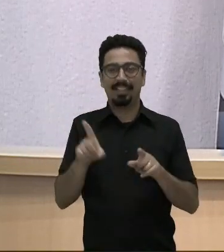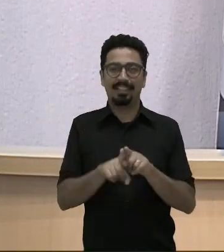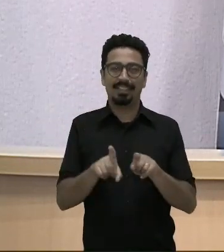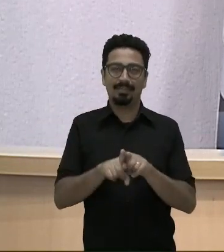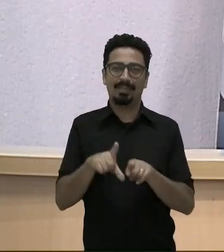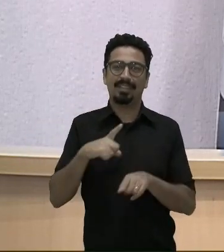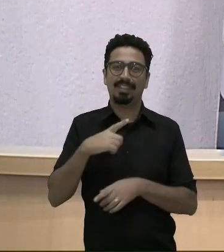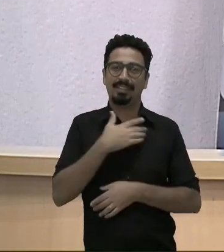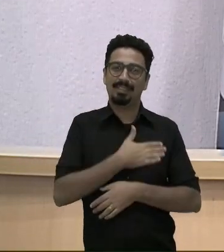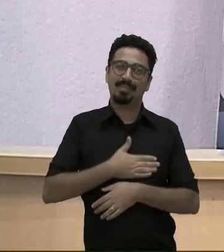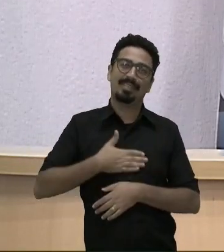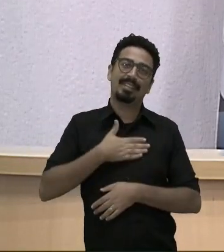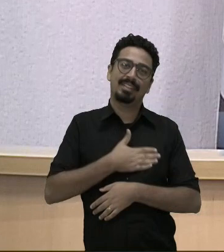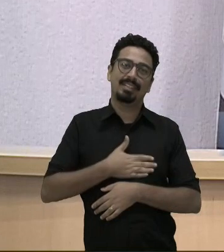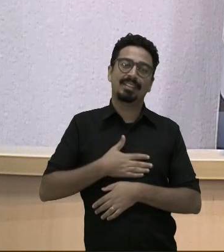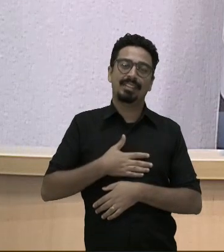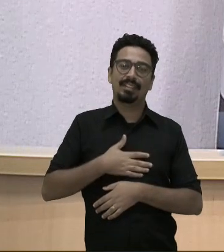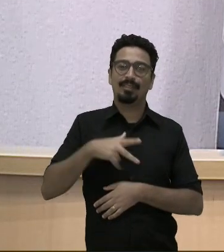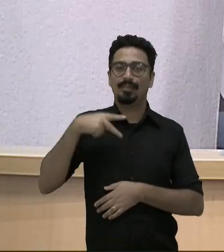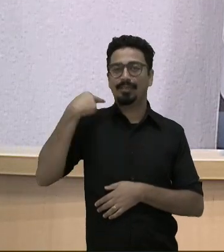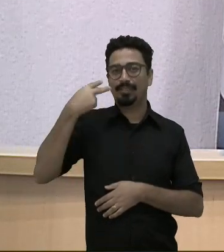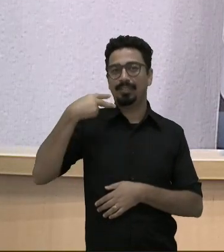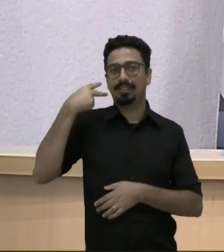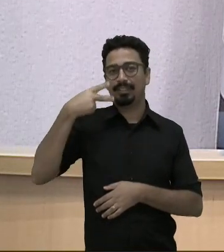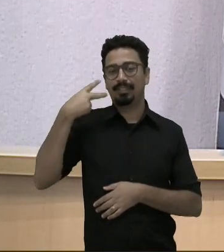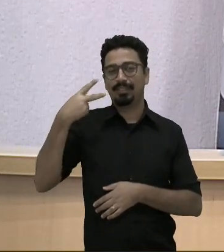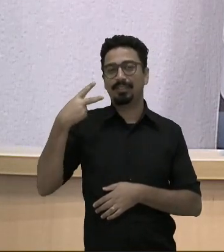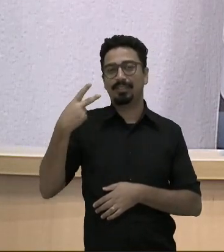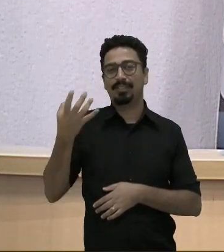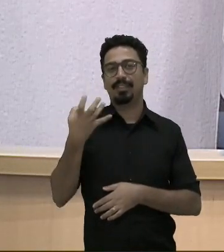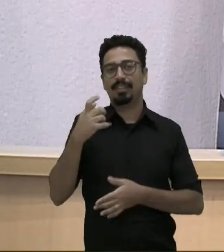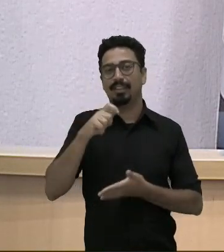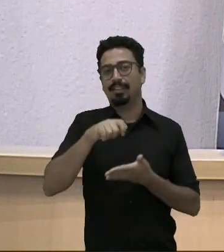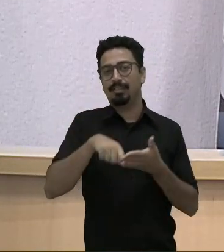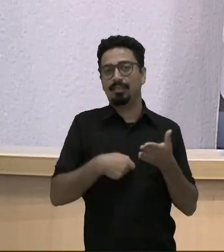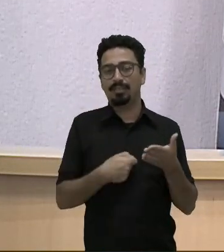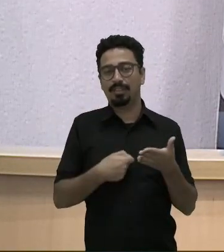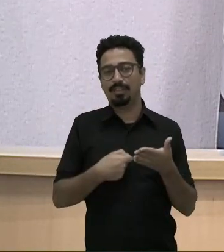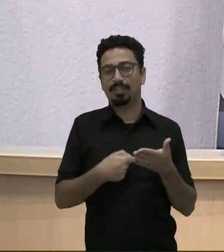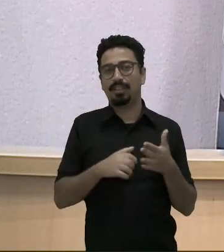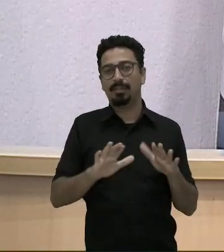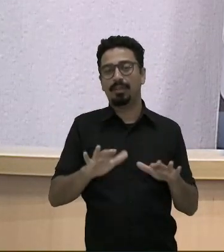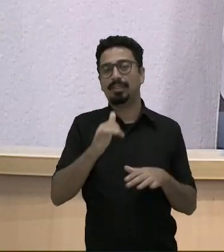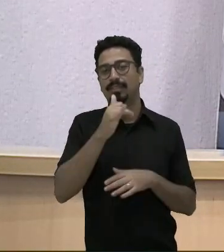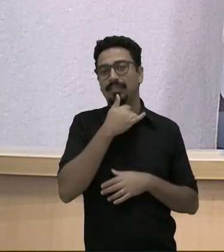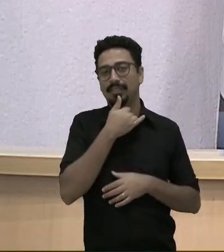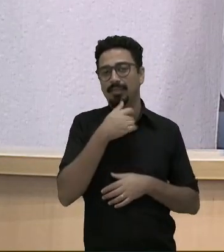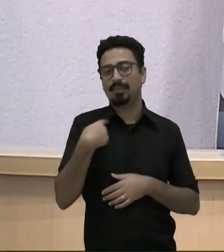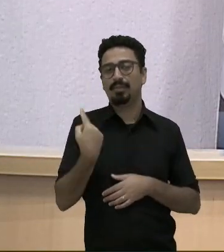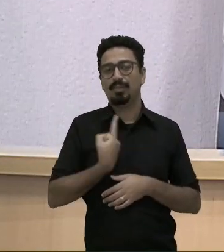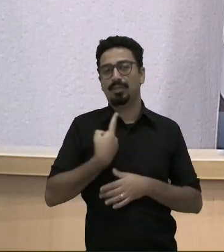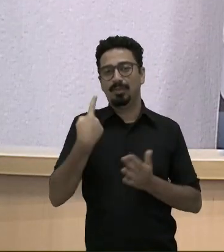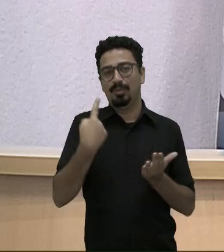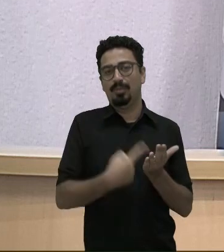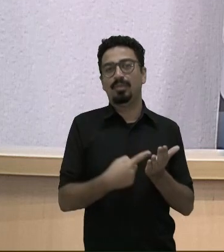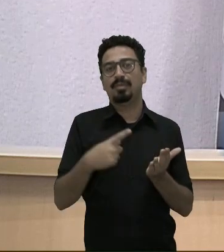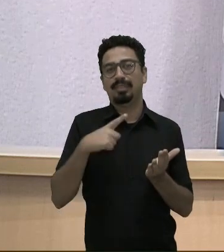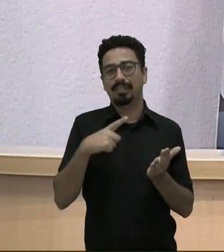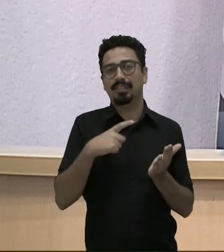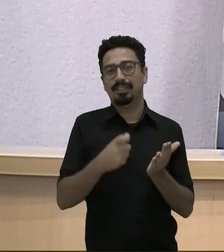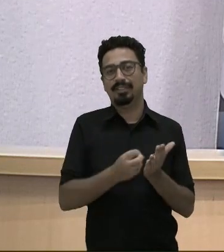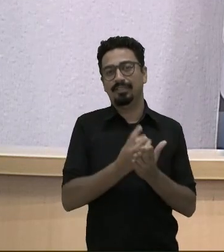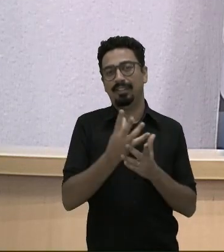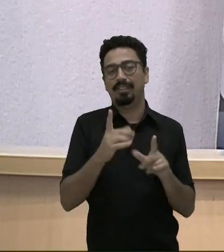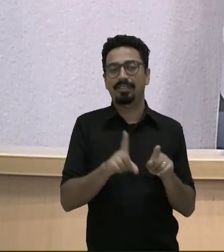vereador chegou semana retrasada, ele chegou queria me contratar o serviço, infelizmente. A nossa agenda é bastante corrida,